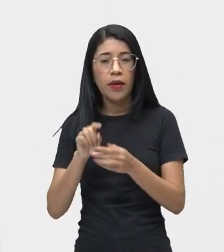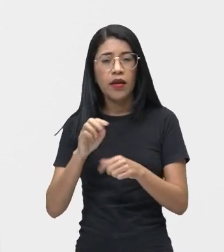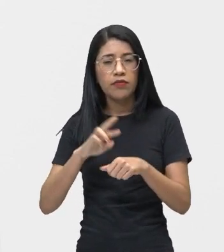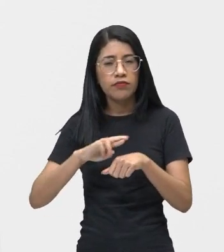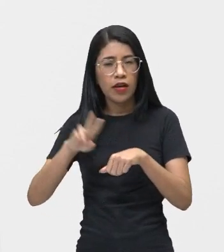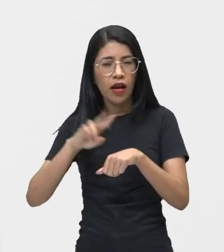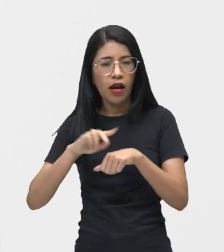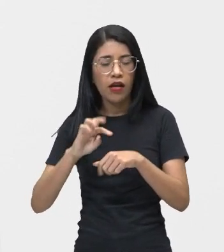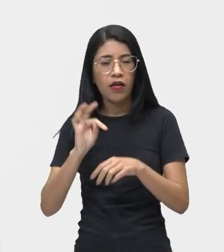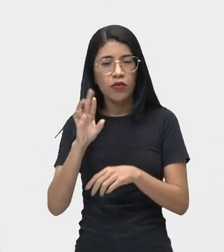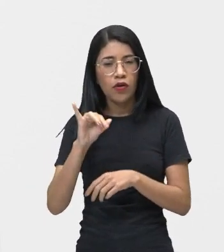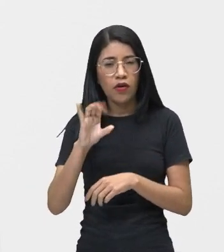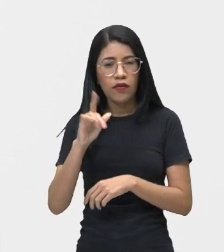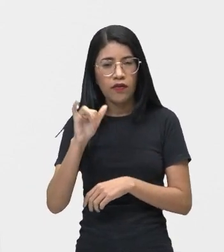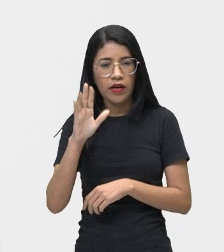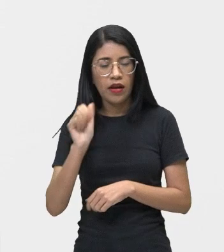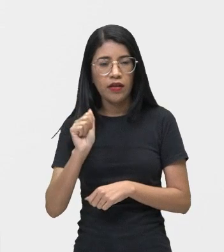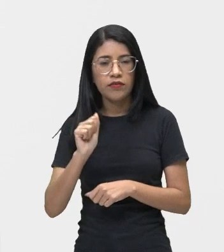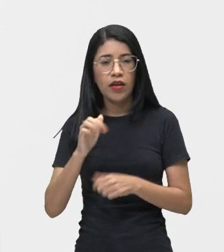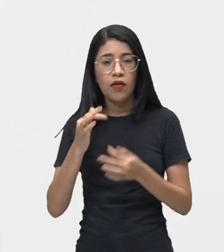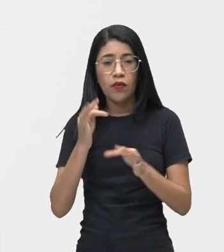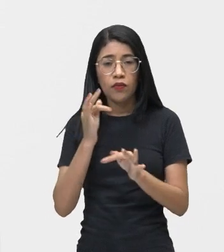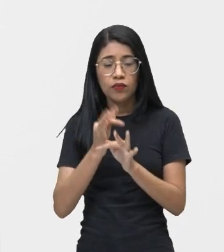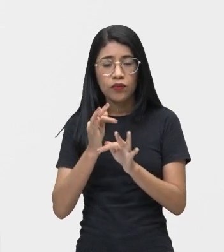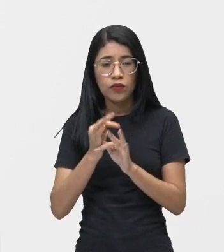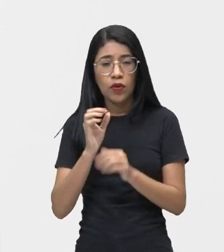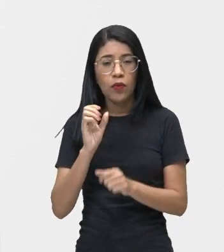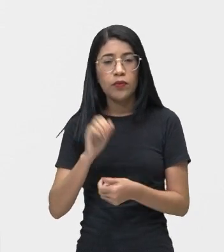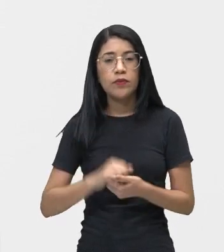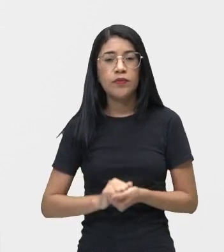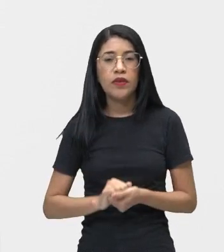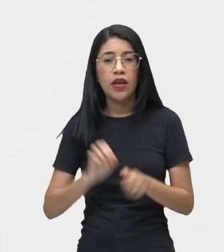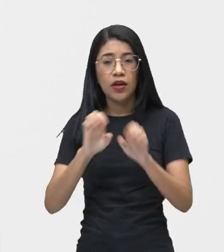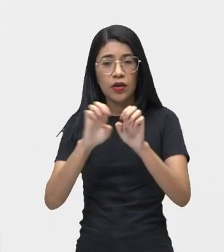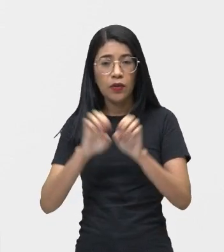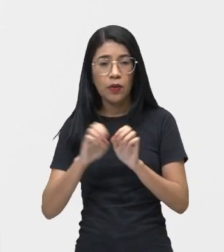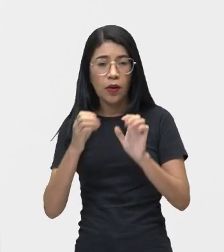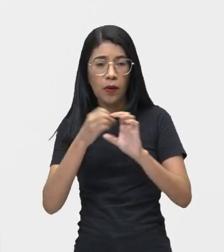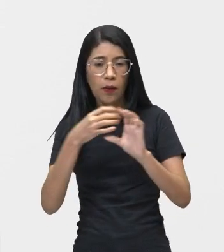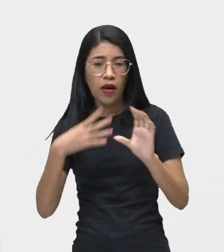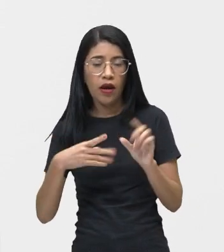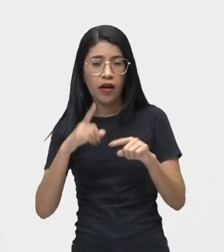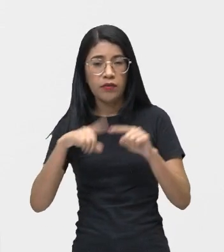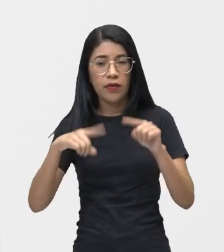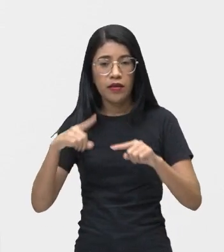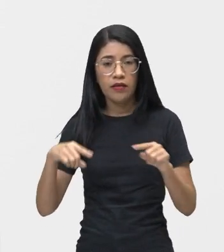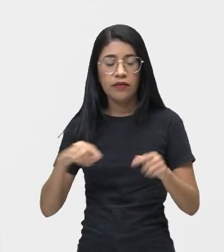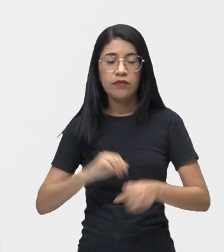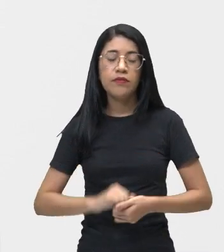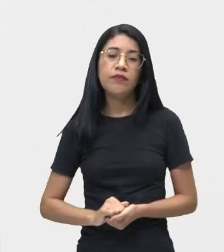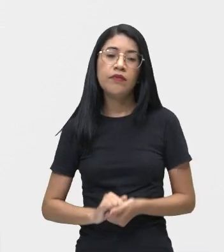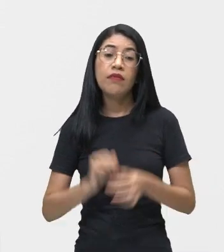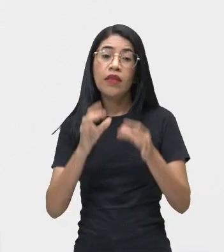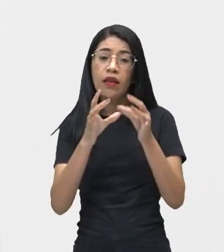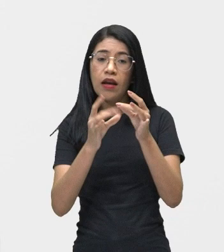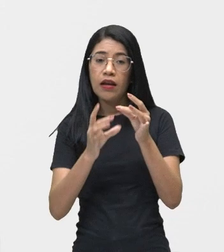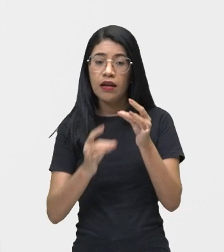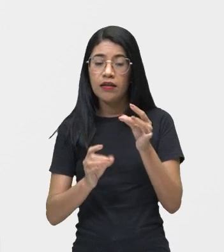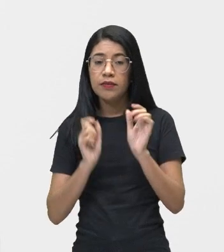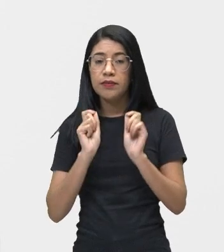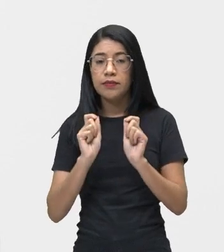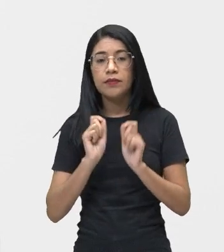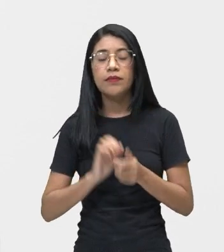biomagnificação trófica, funções orgânicas, estrutura e propriedade dos materiais,